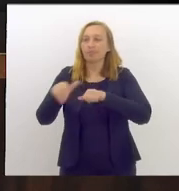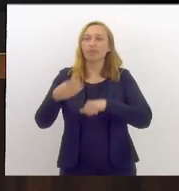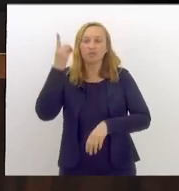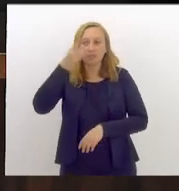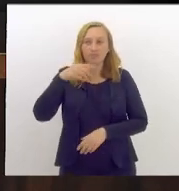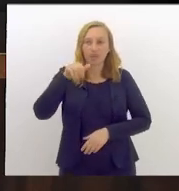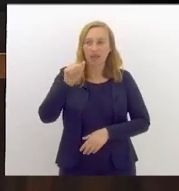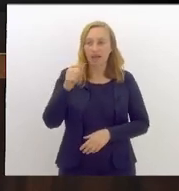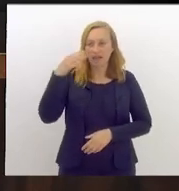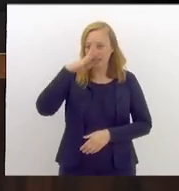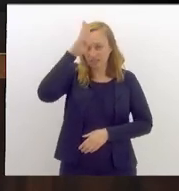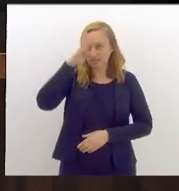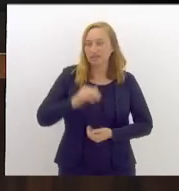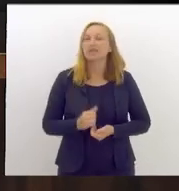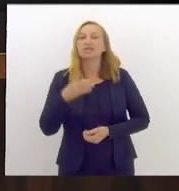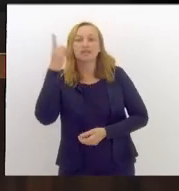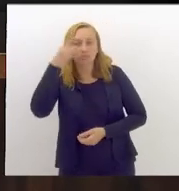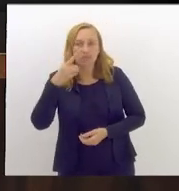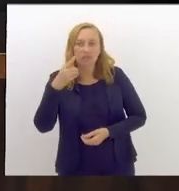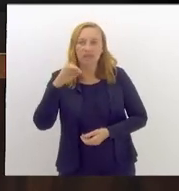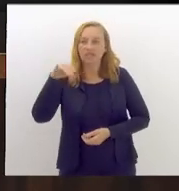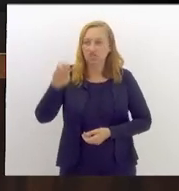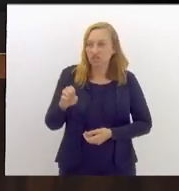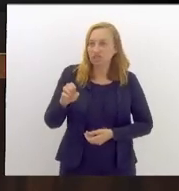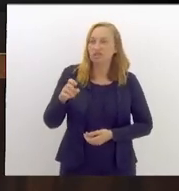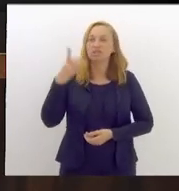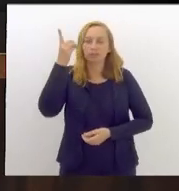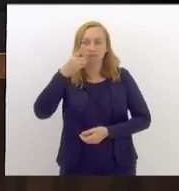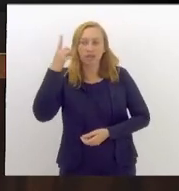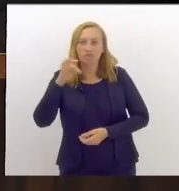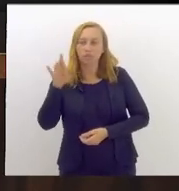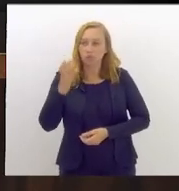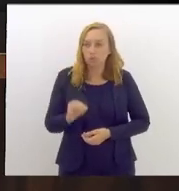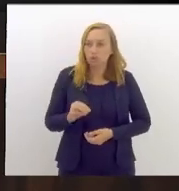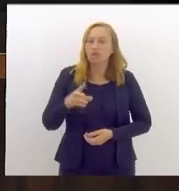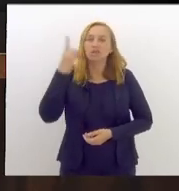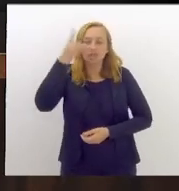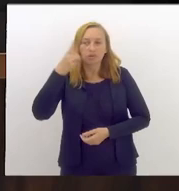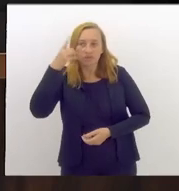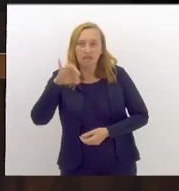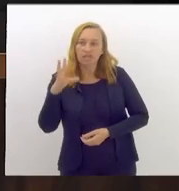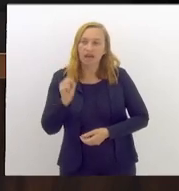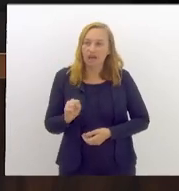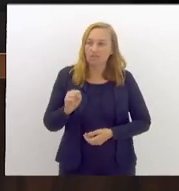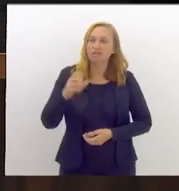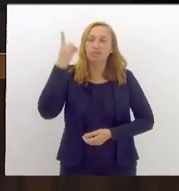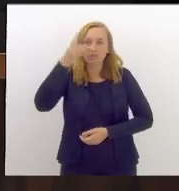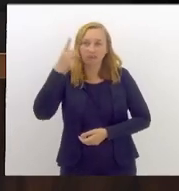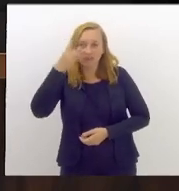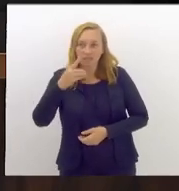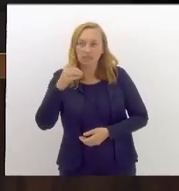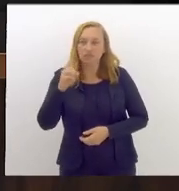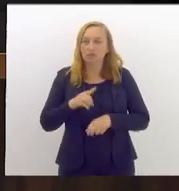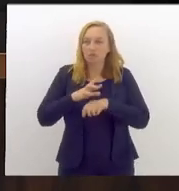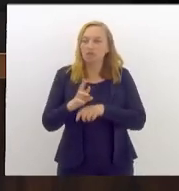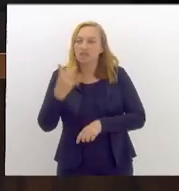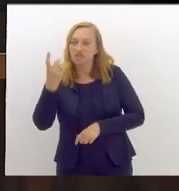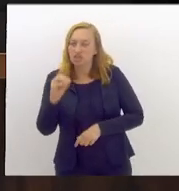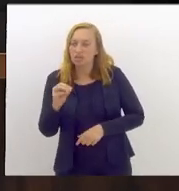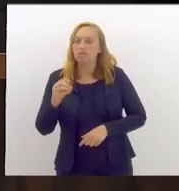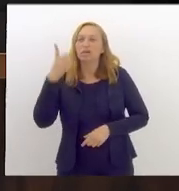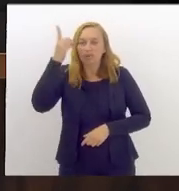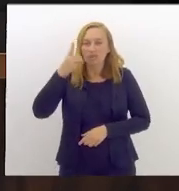deputada Lana Passos tá de Alexandre Freitas Deputado Bruno dauary deputado Carlos Macedo Deputado Dr Serginho